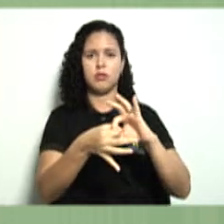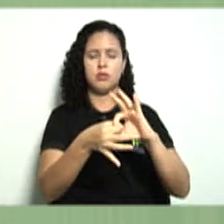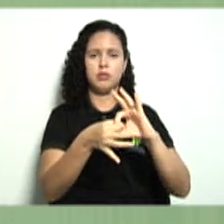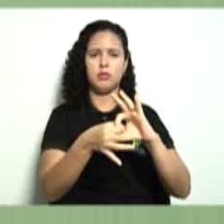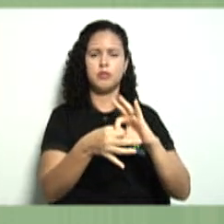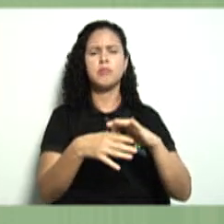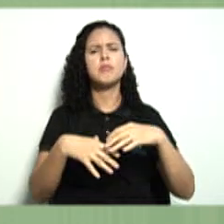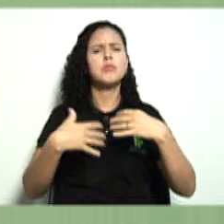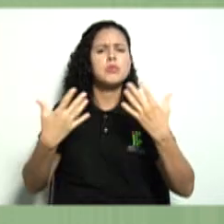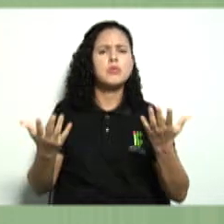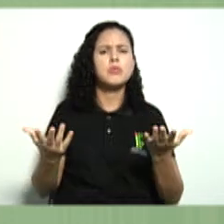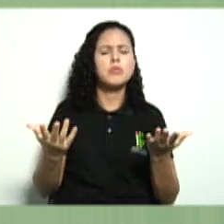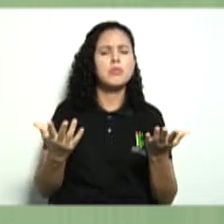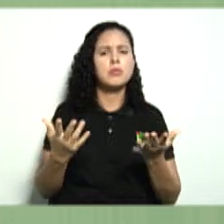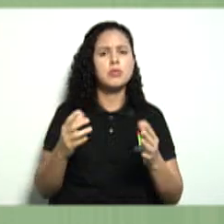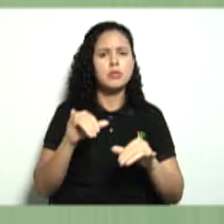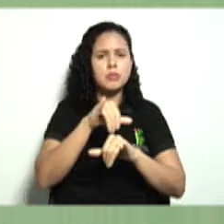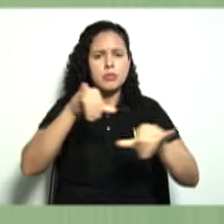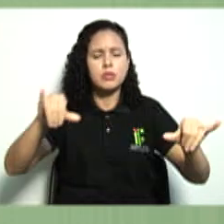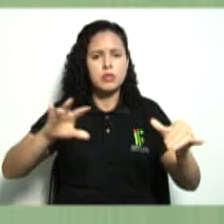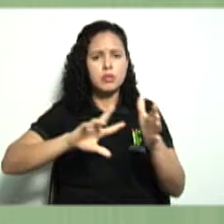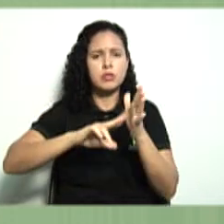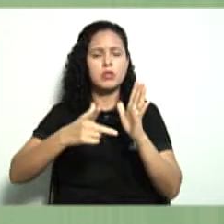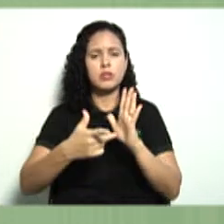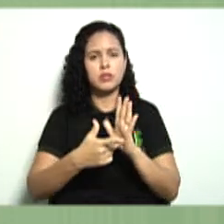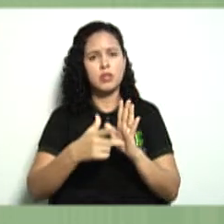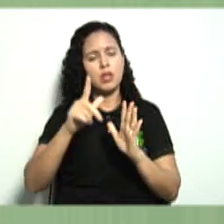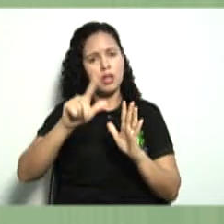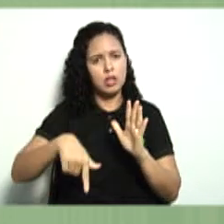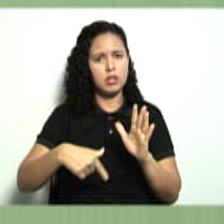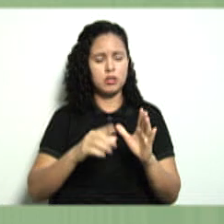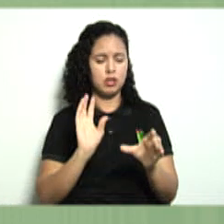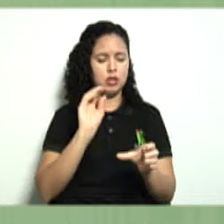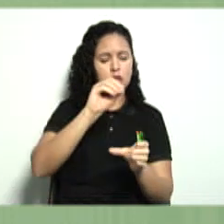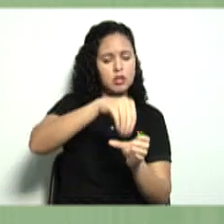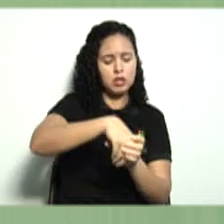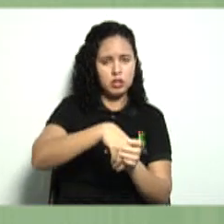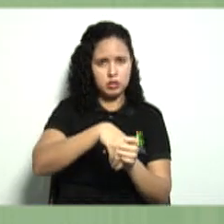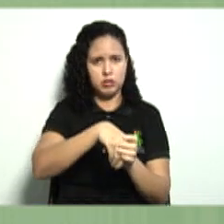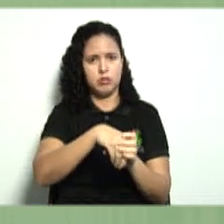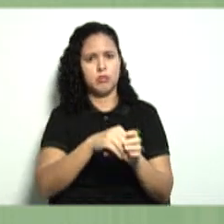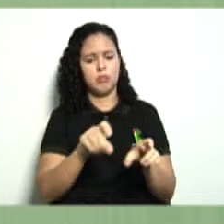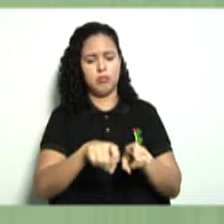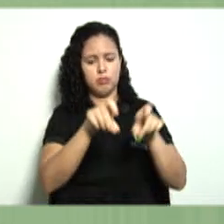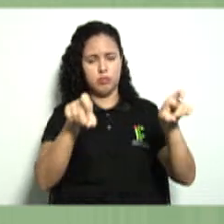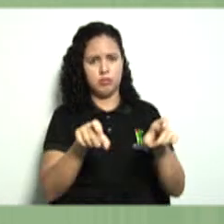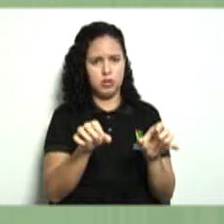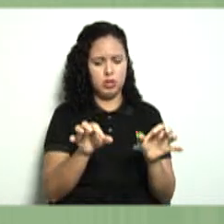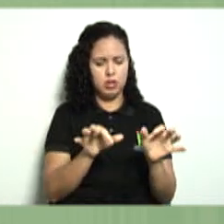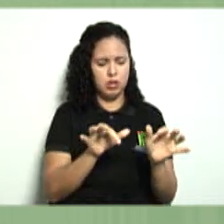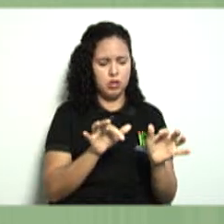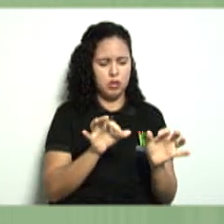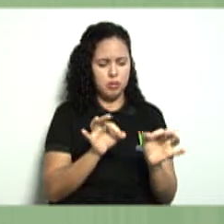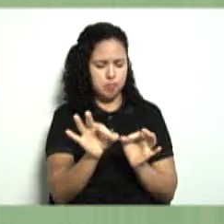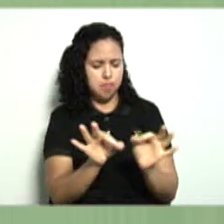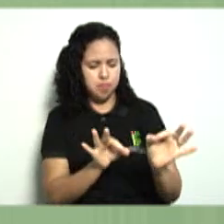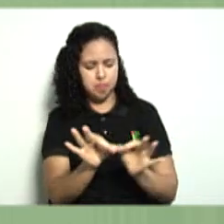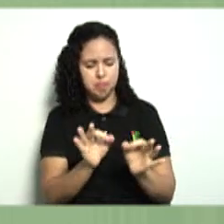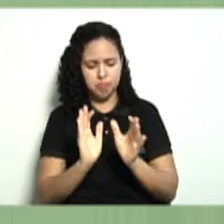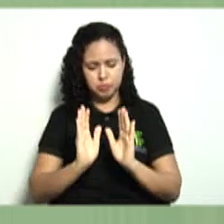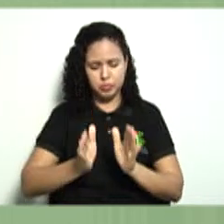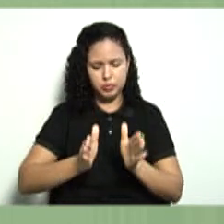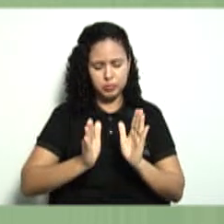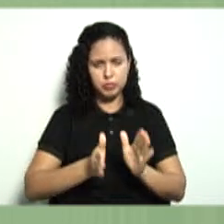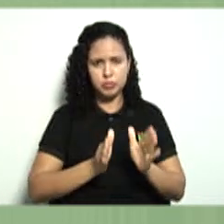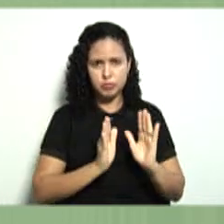é informação? É o resultado do processamento, da organização e da manipulação dos